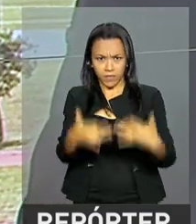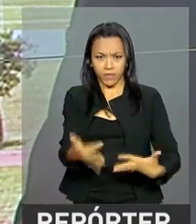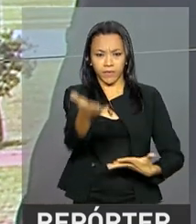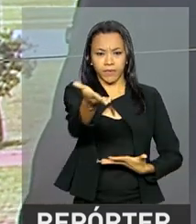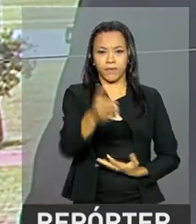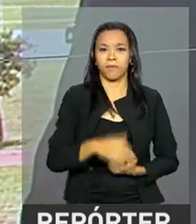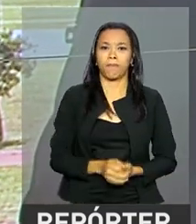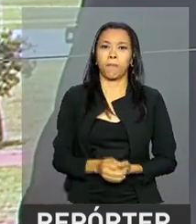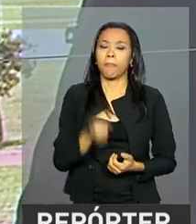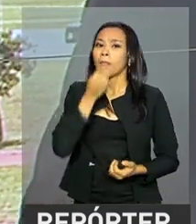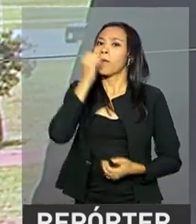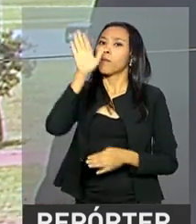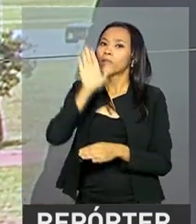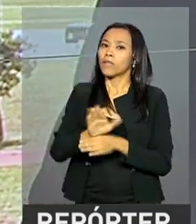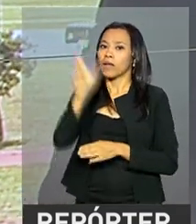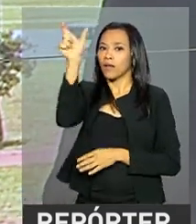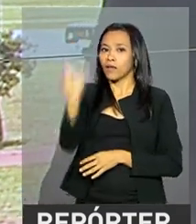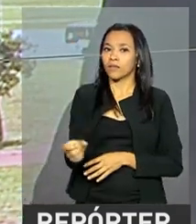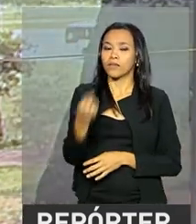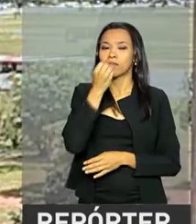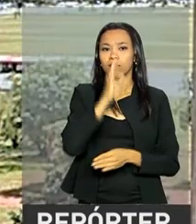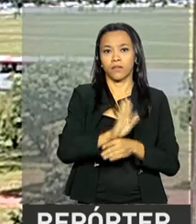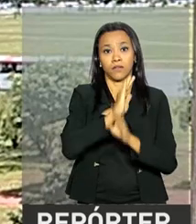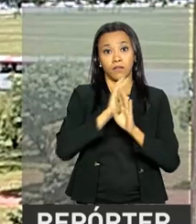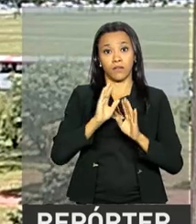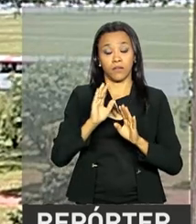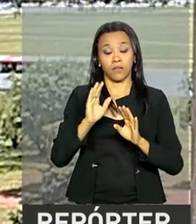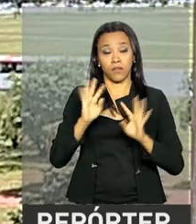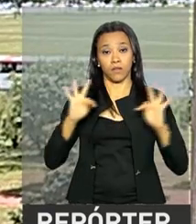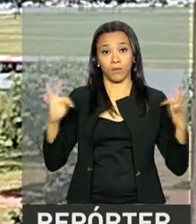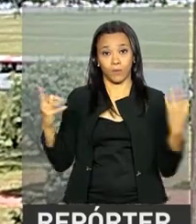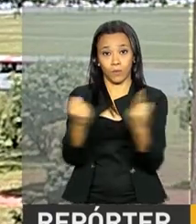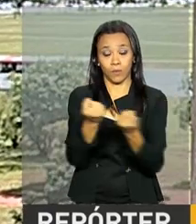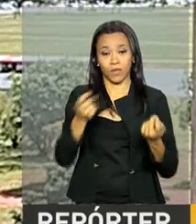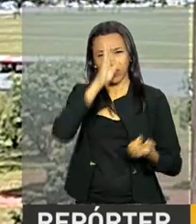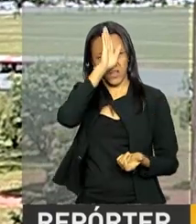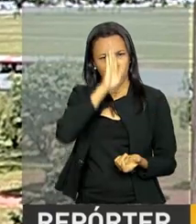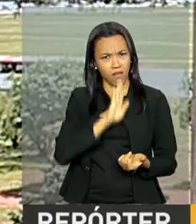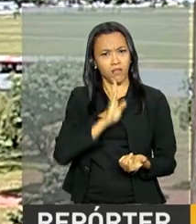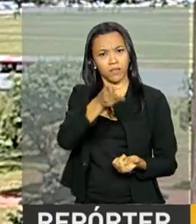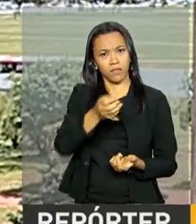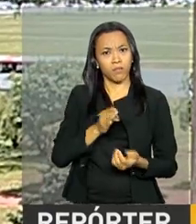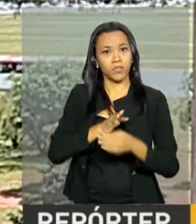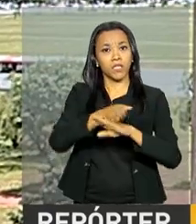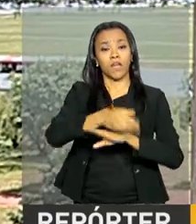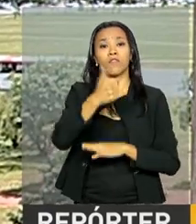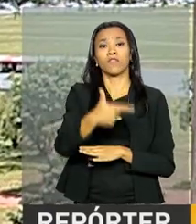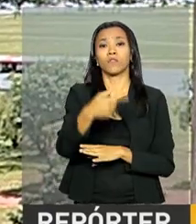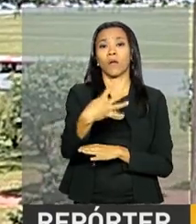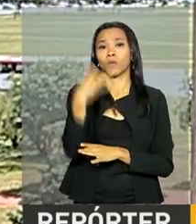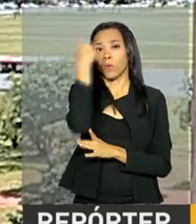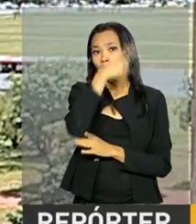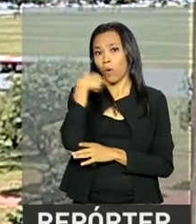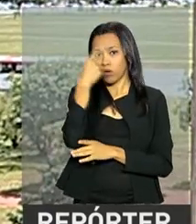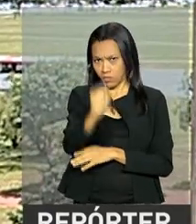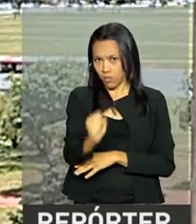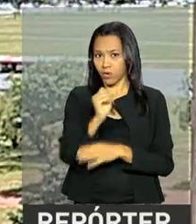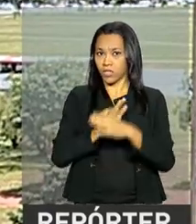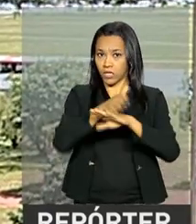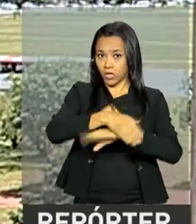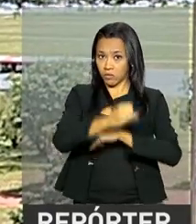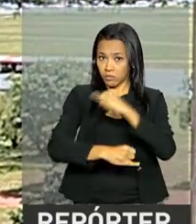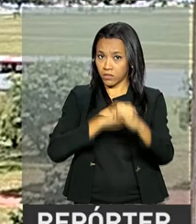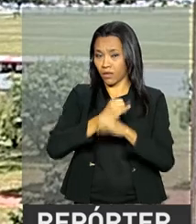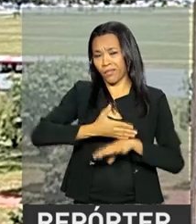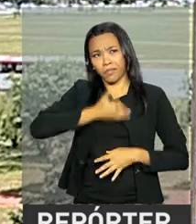Olá Leandro boa tarde boa tarde a todos o serviço é de graça e está disponível 24 horas por dia e independentemente